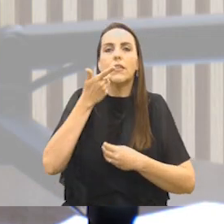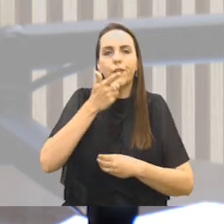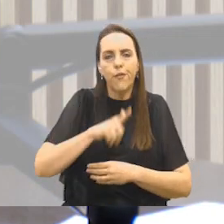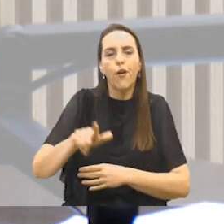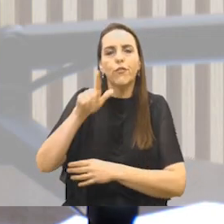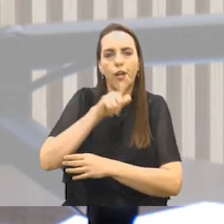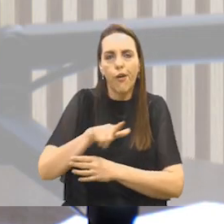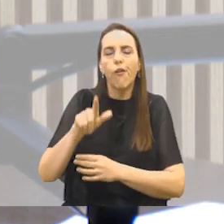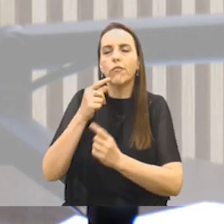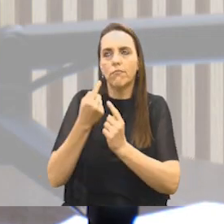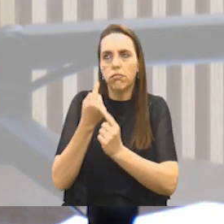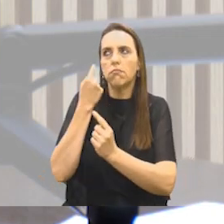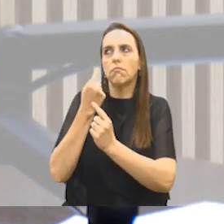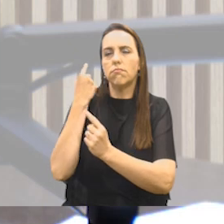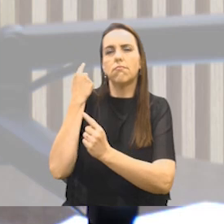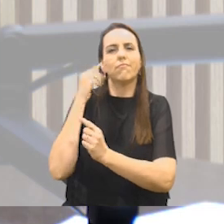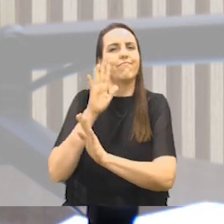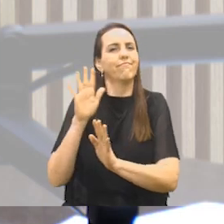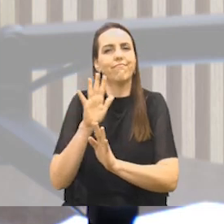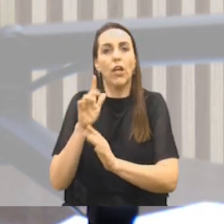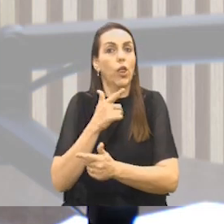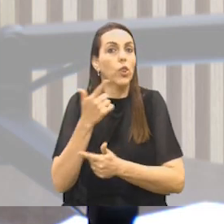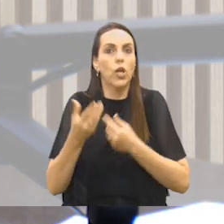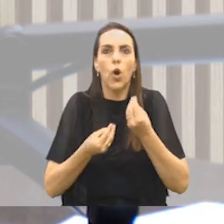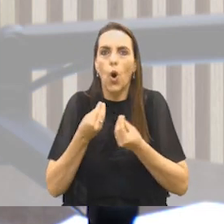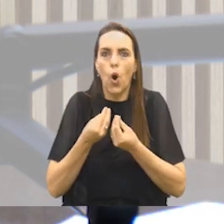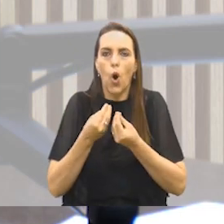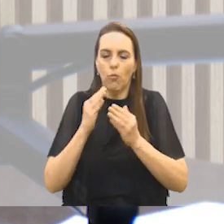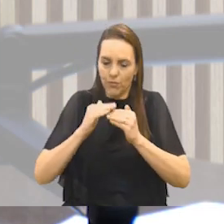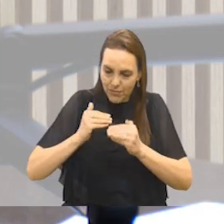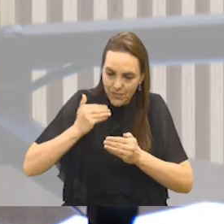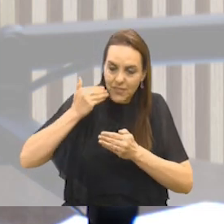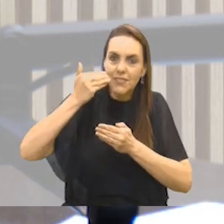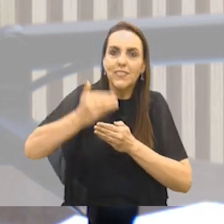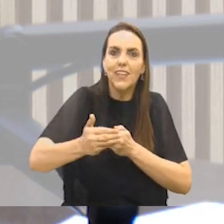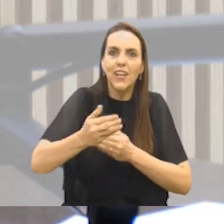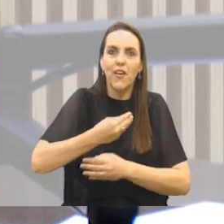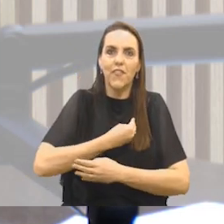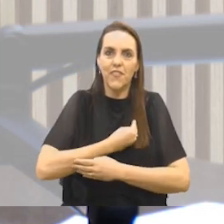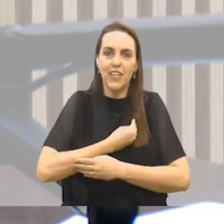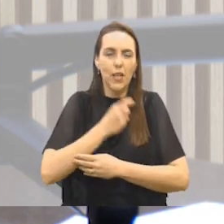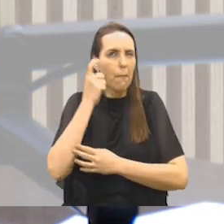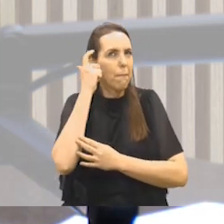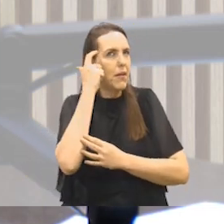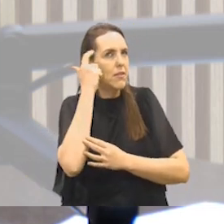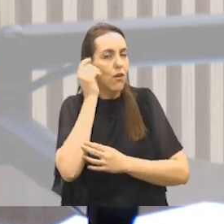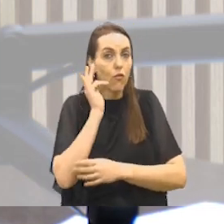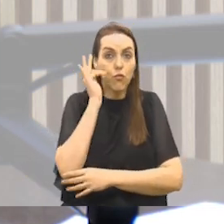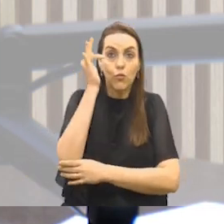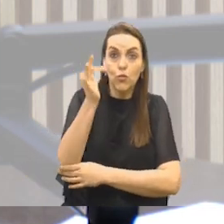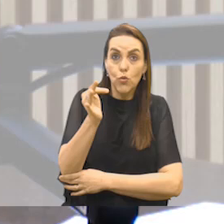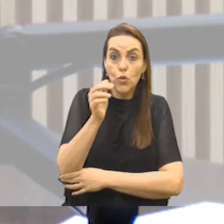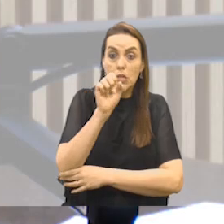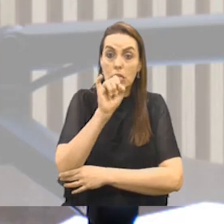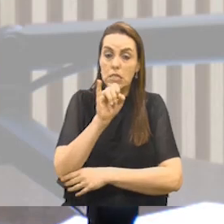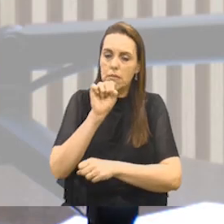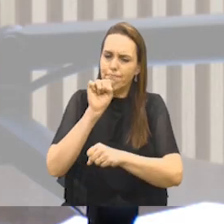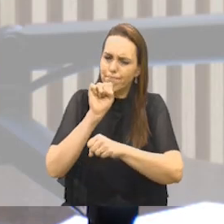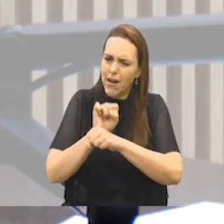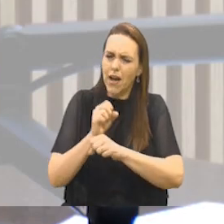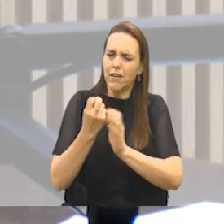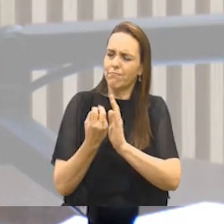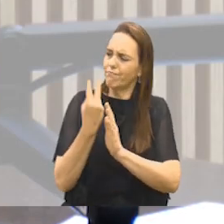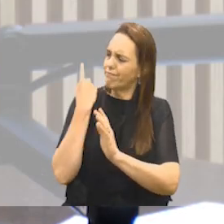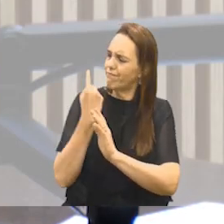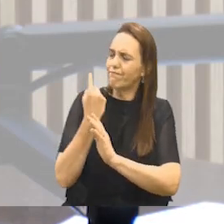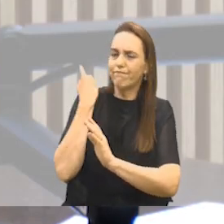e continua vivendo a mesma história de vida. Então não tem como tu conseguir dar um passo além, pensar no teu futuro, se tu